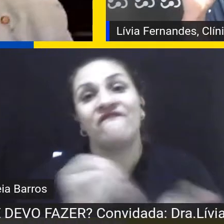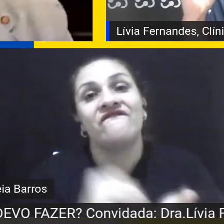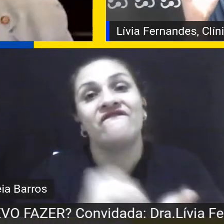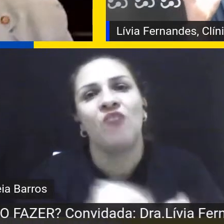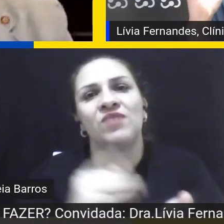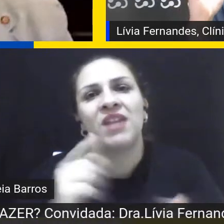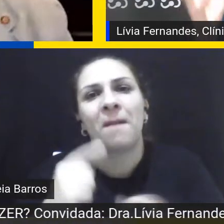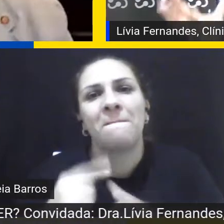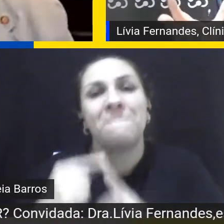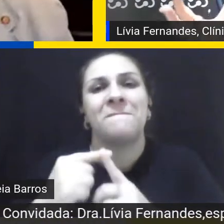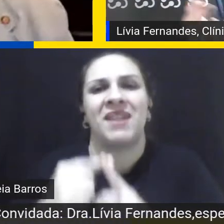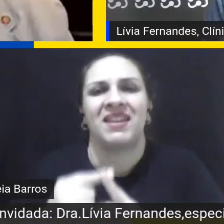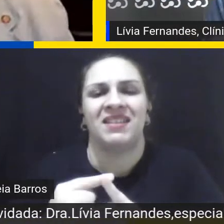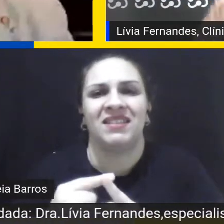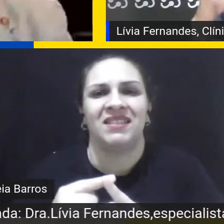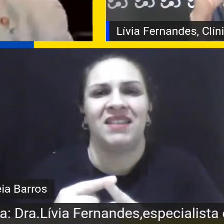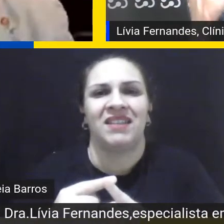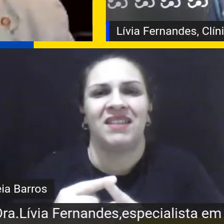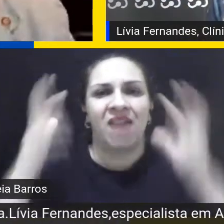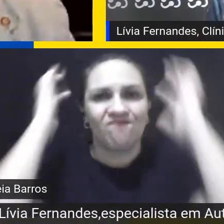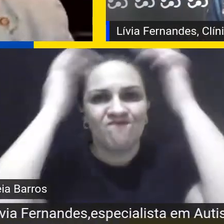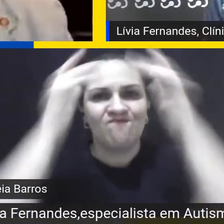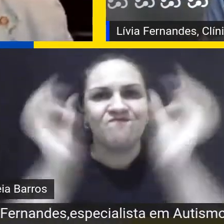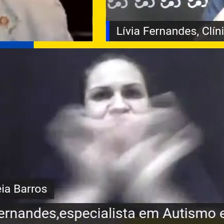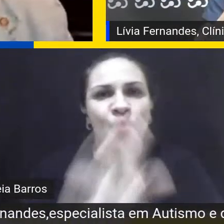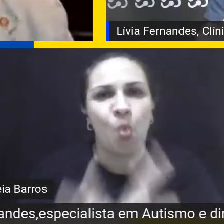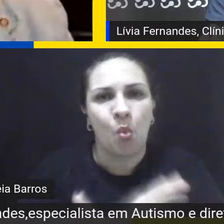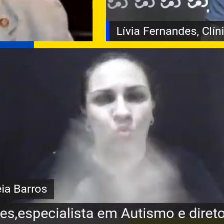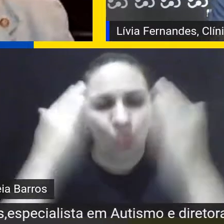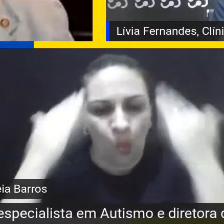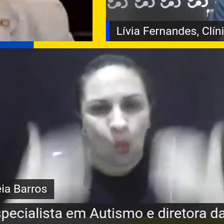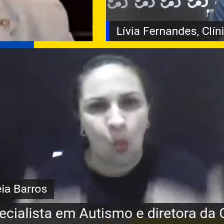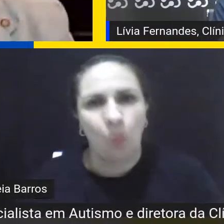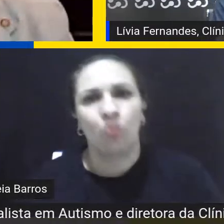está completamente modulada. O comportamento dele está